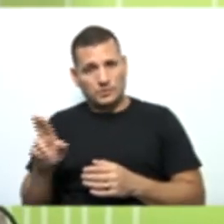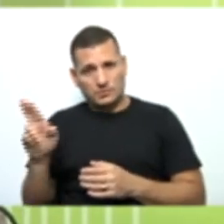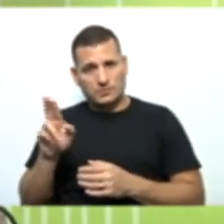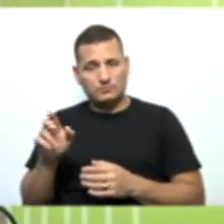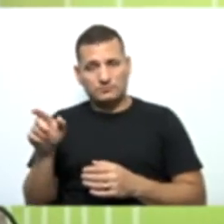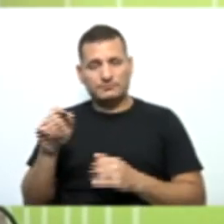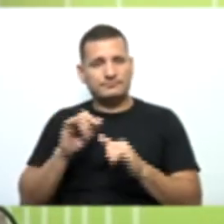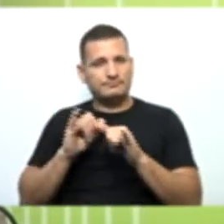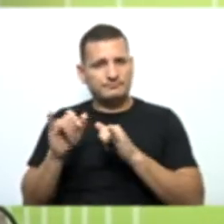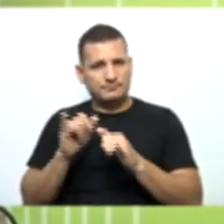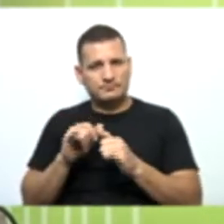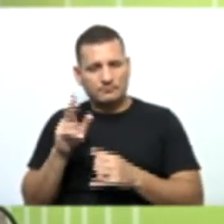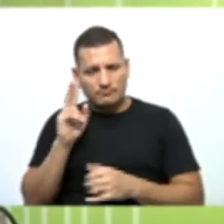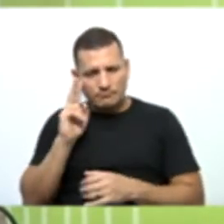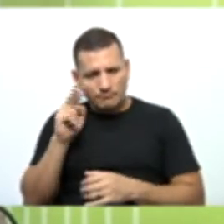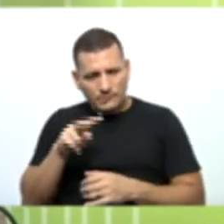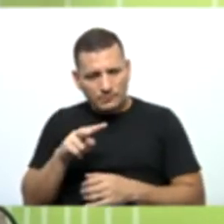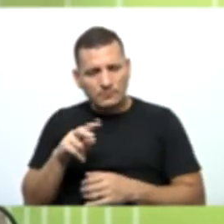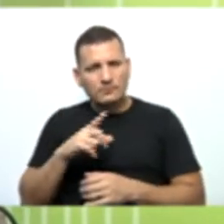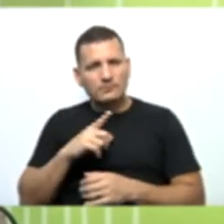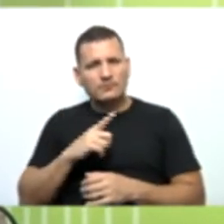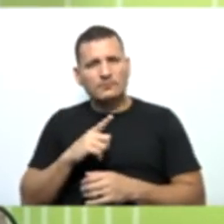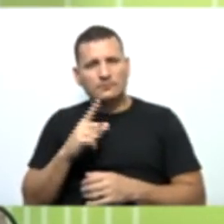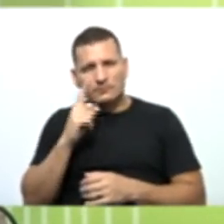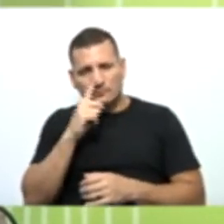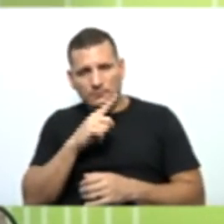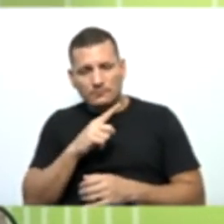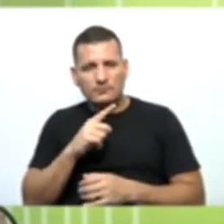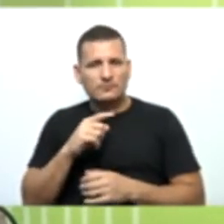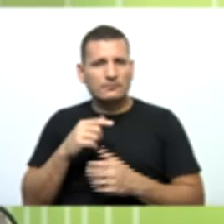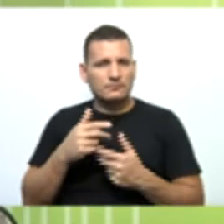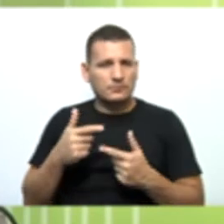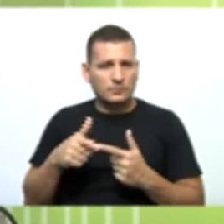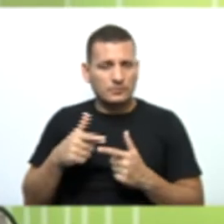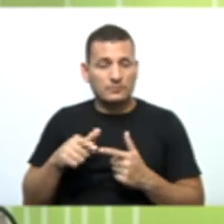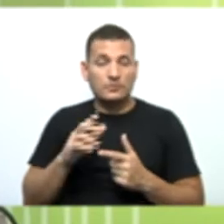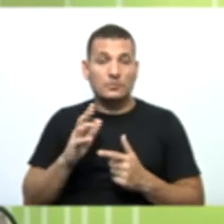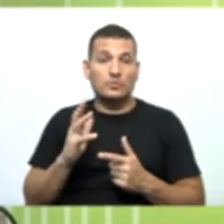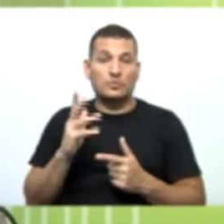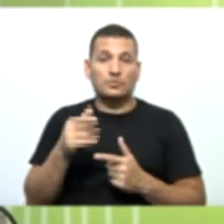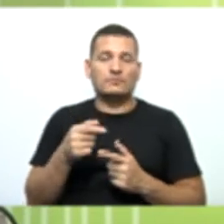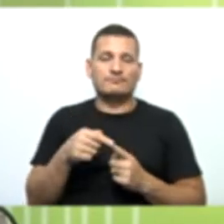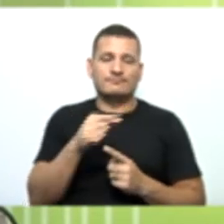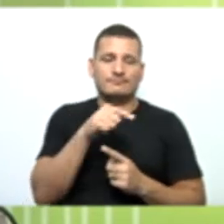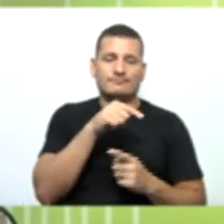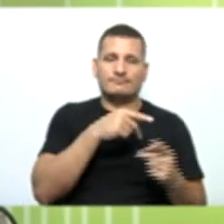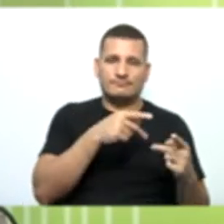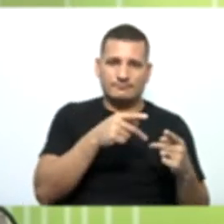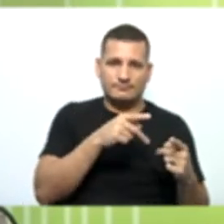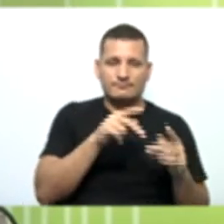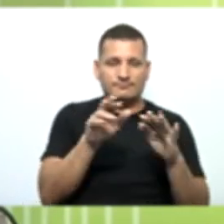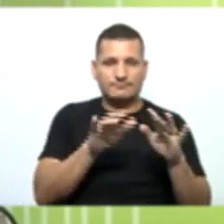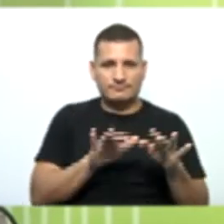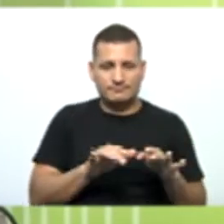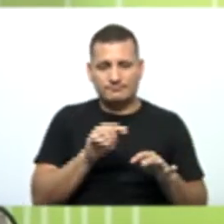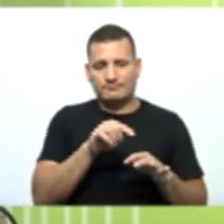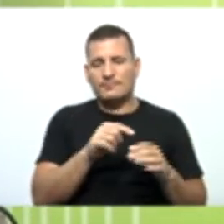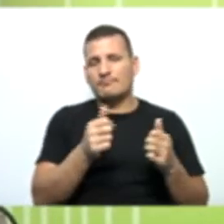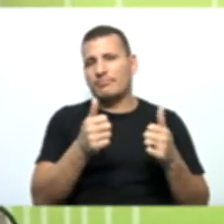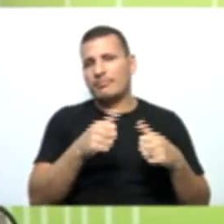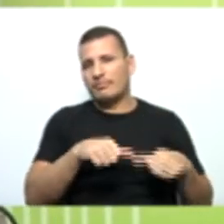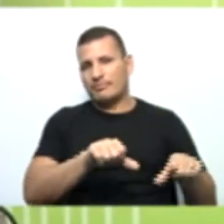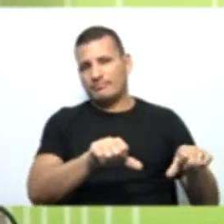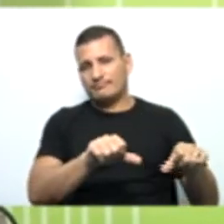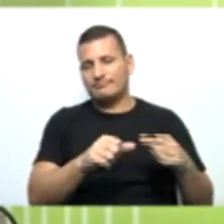comprometida, tudo que foi projetado, tudo que foi desenvolvido, foi por água abaixo, né? Com